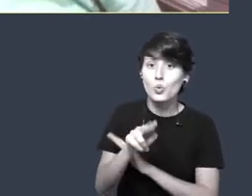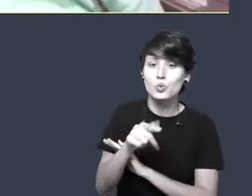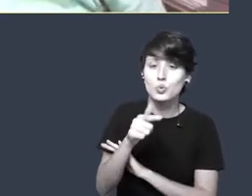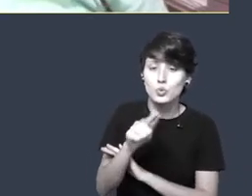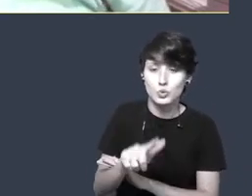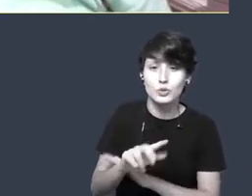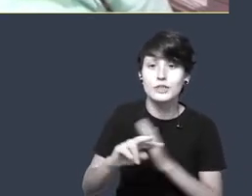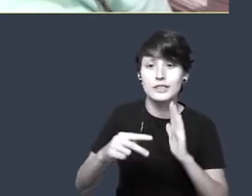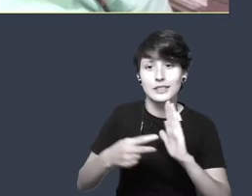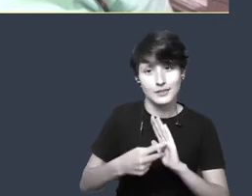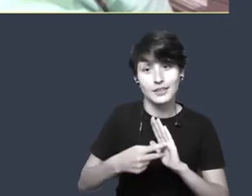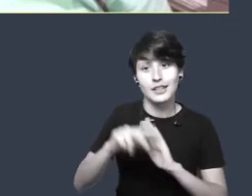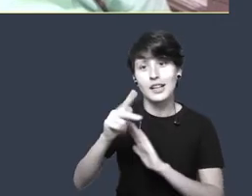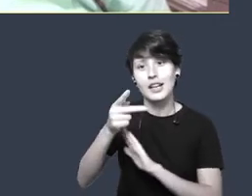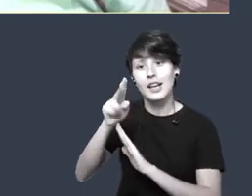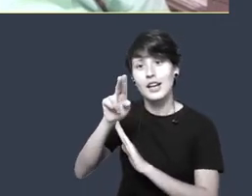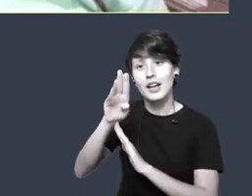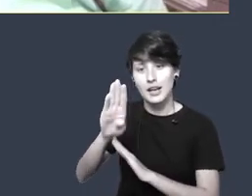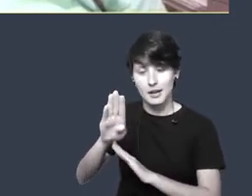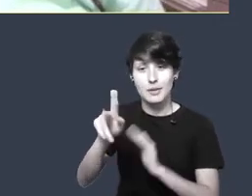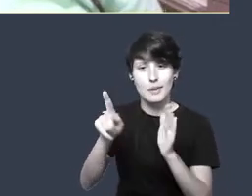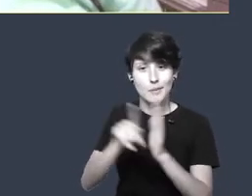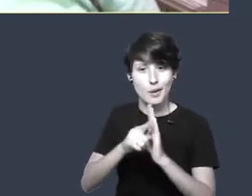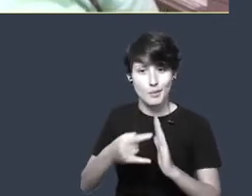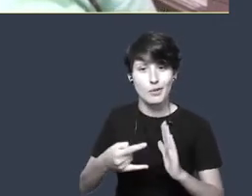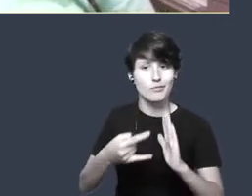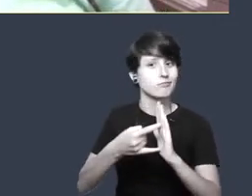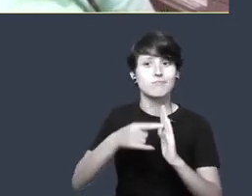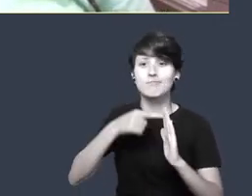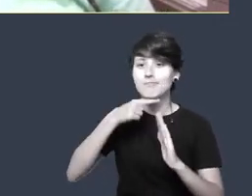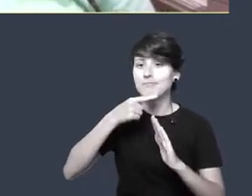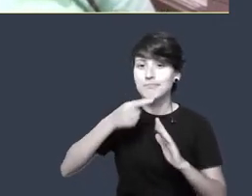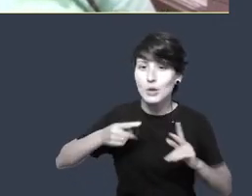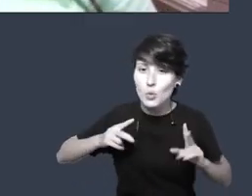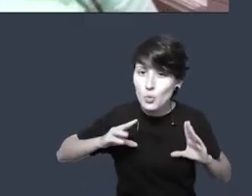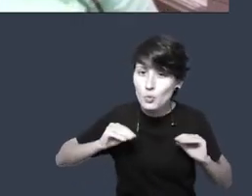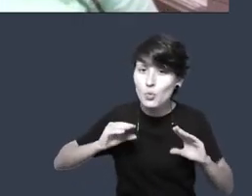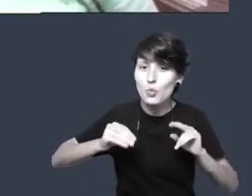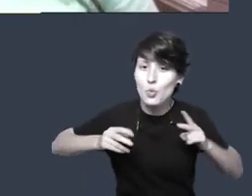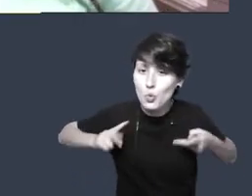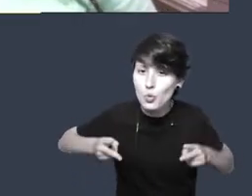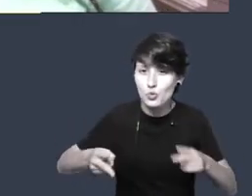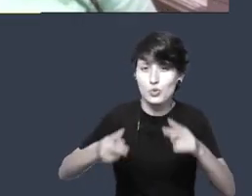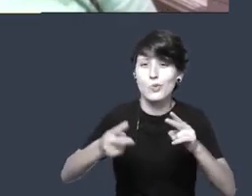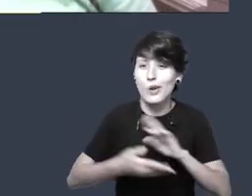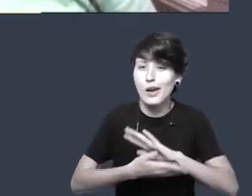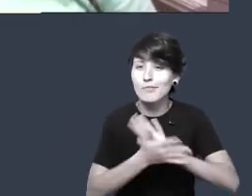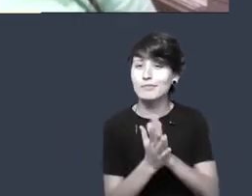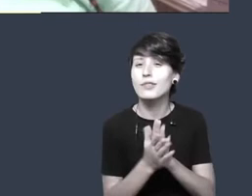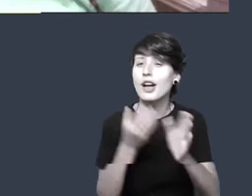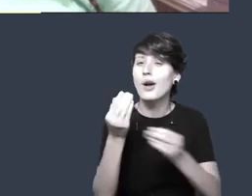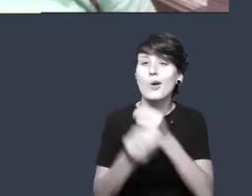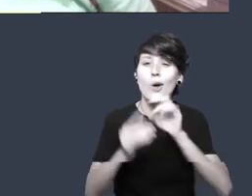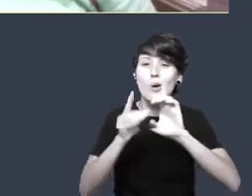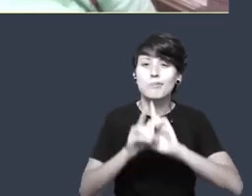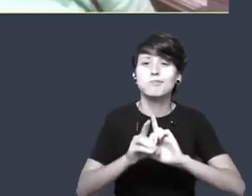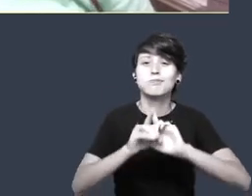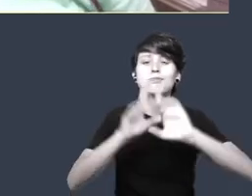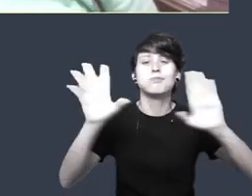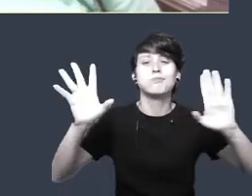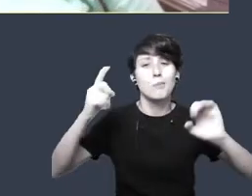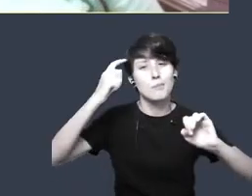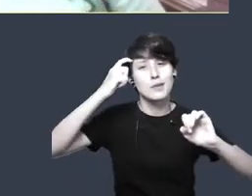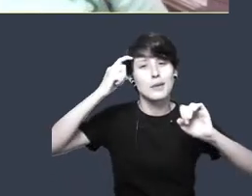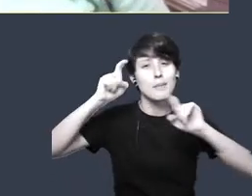GitHub, de códigos não é uma forma de perpetuar esses preconceitos? Como democratizar mais o pensamento